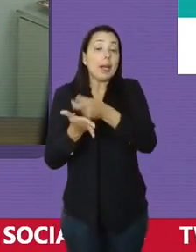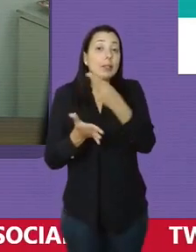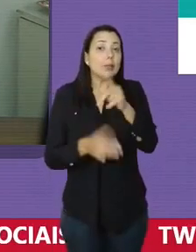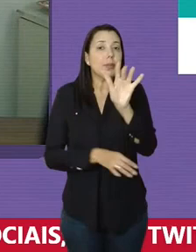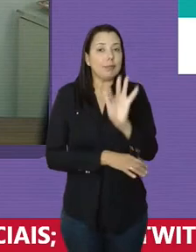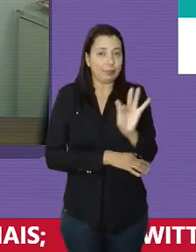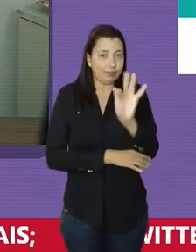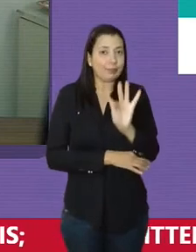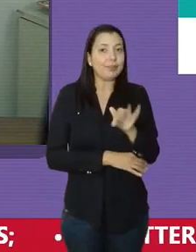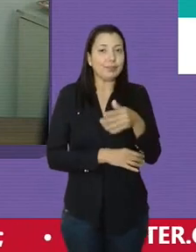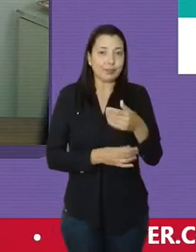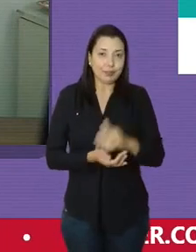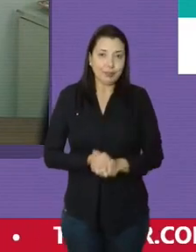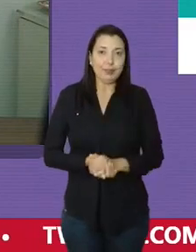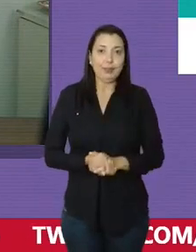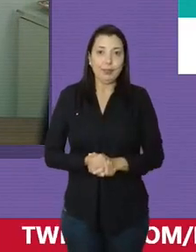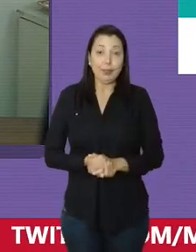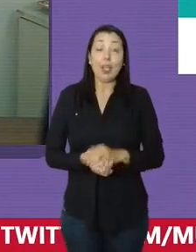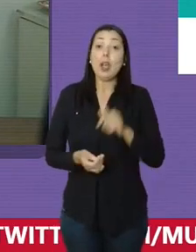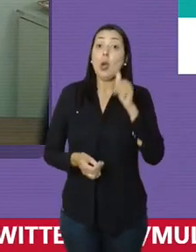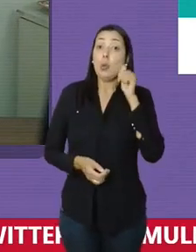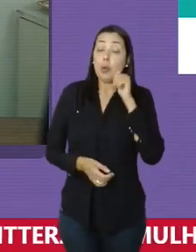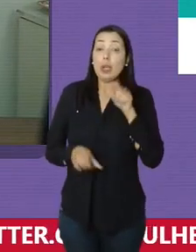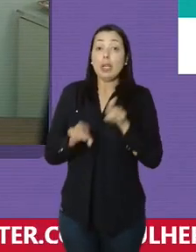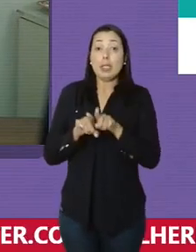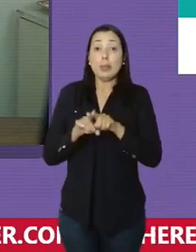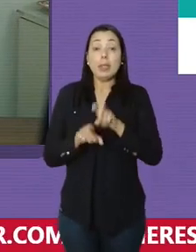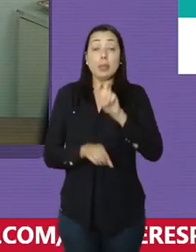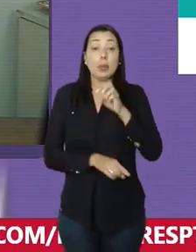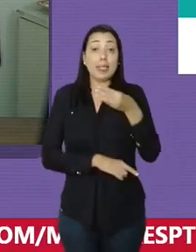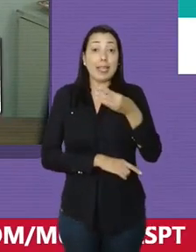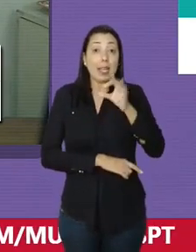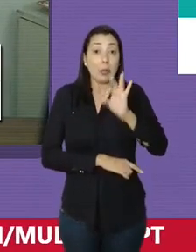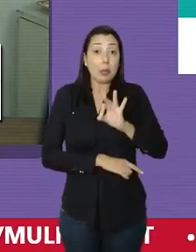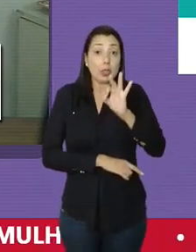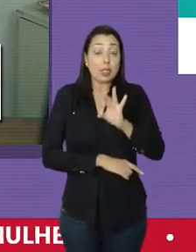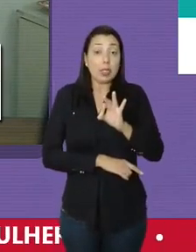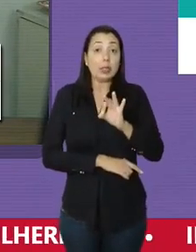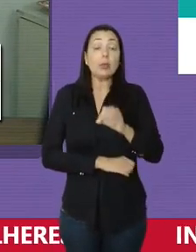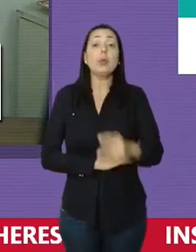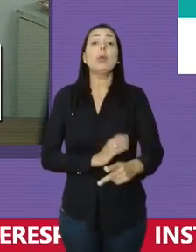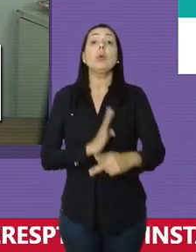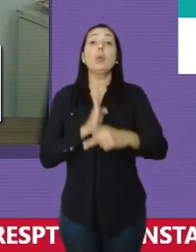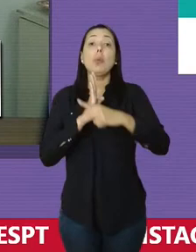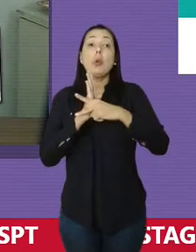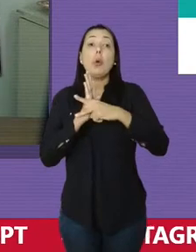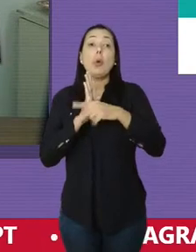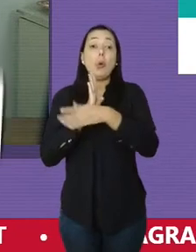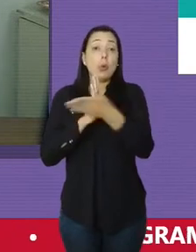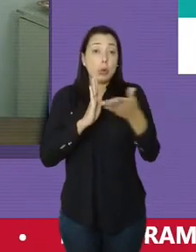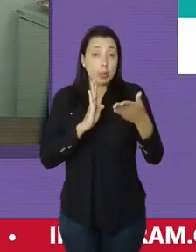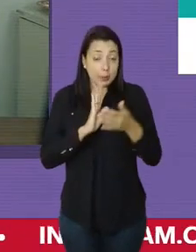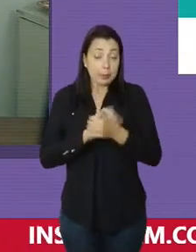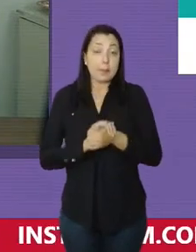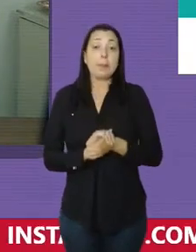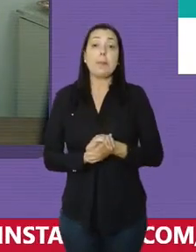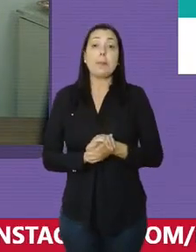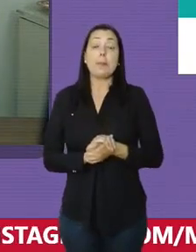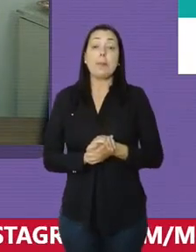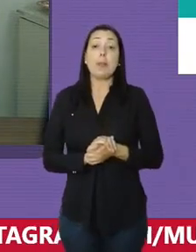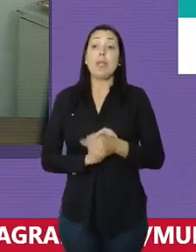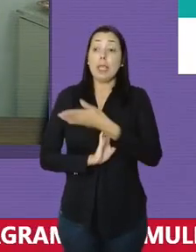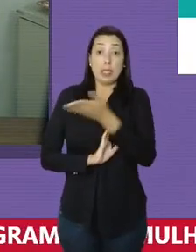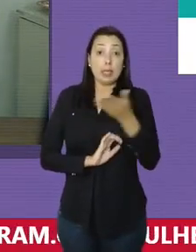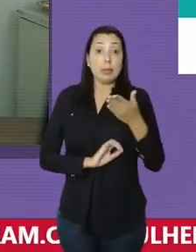suas faculdades. Eram mulheres 53% dos que receberam bolsas do ProUni